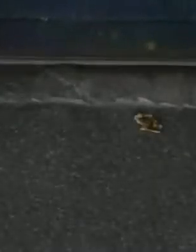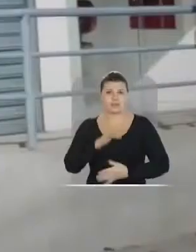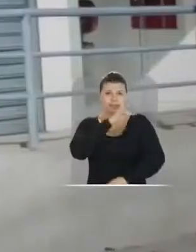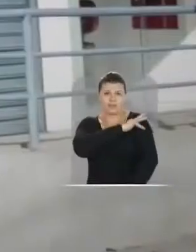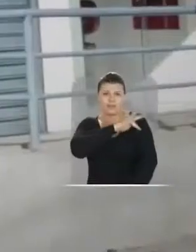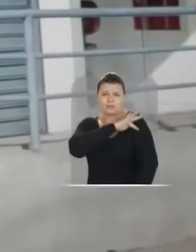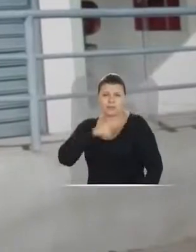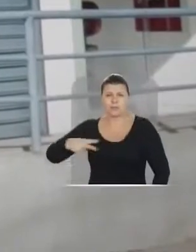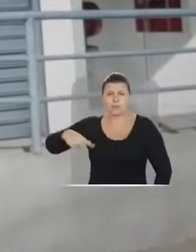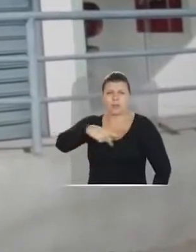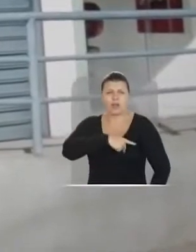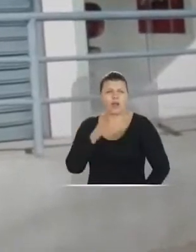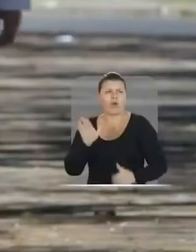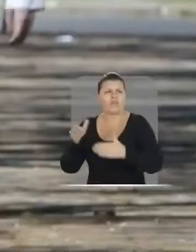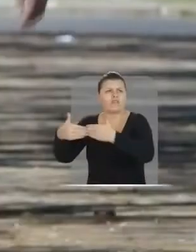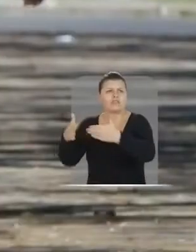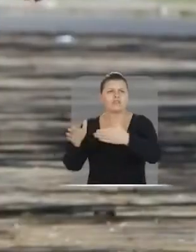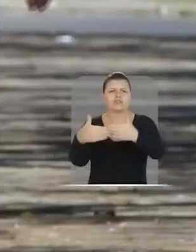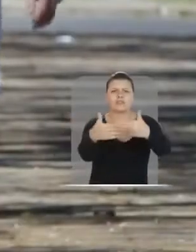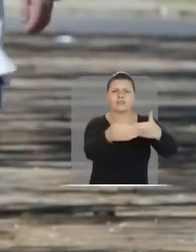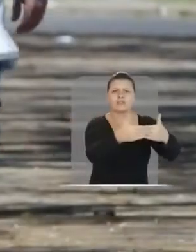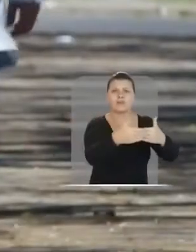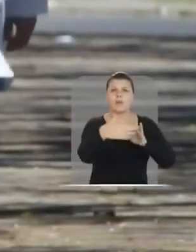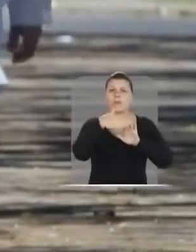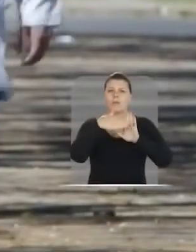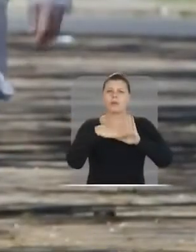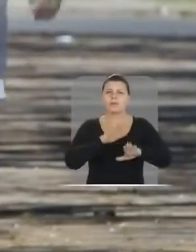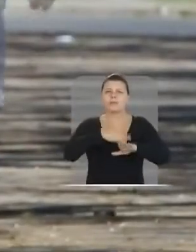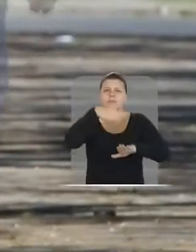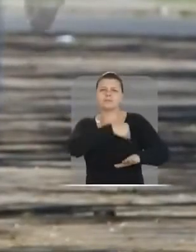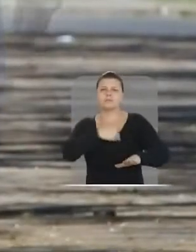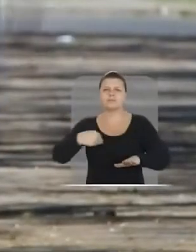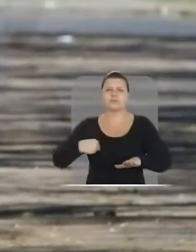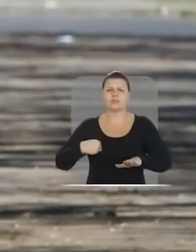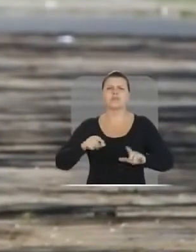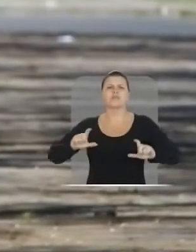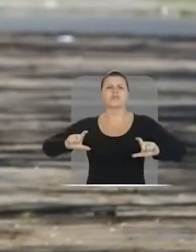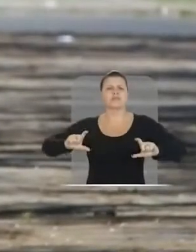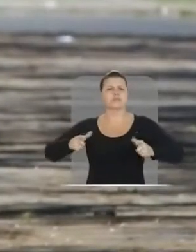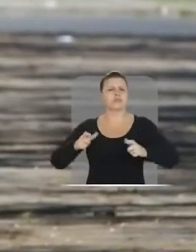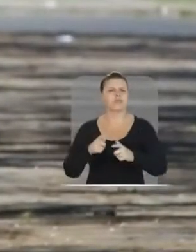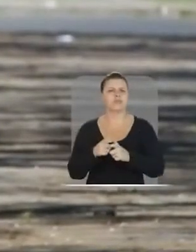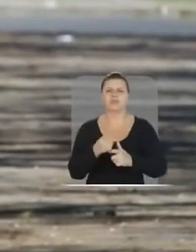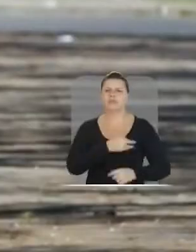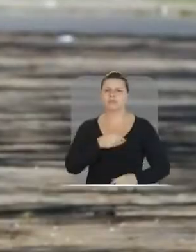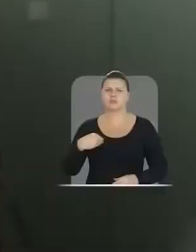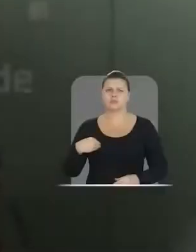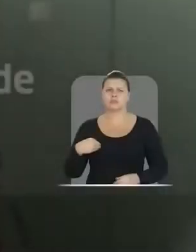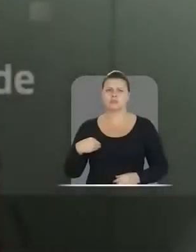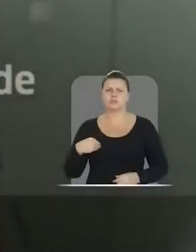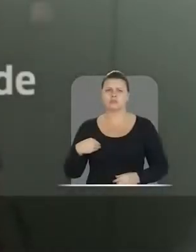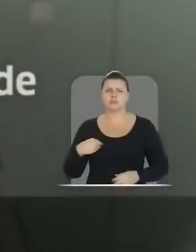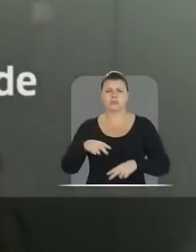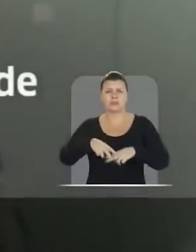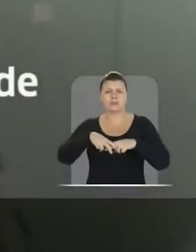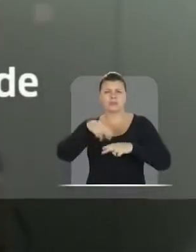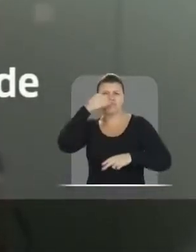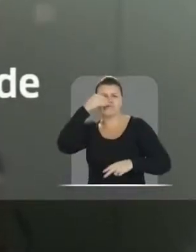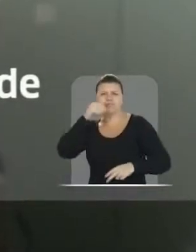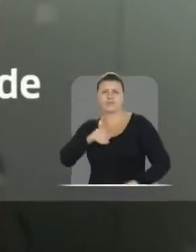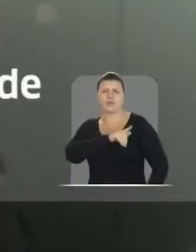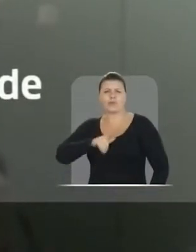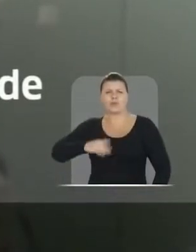As farmácias populares estão fechadas. O programa Mais Médicos tem cada vez menos médicos. Com o descaso